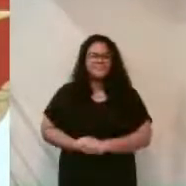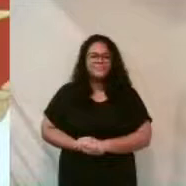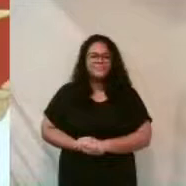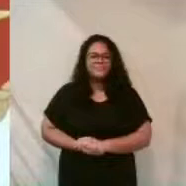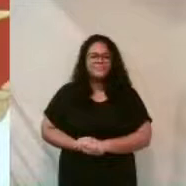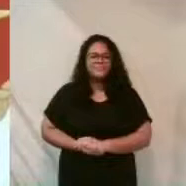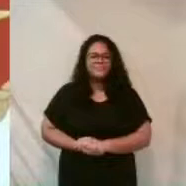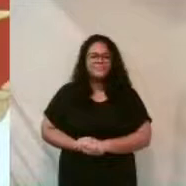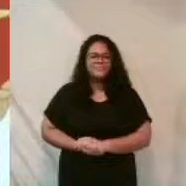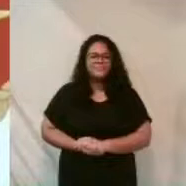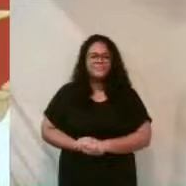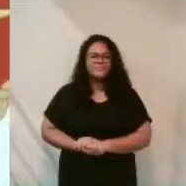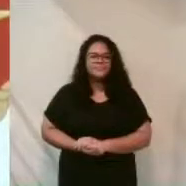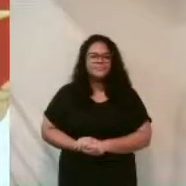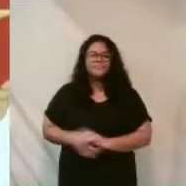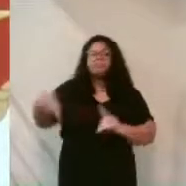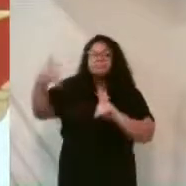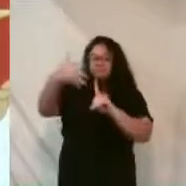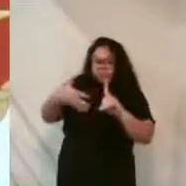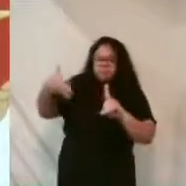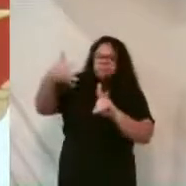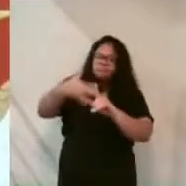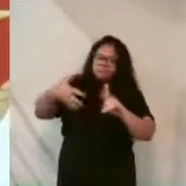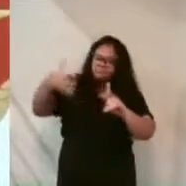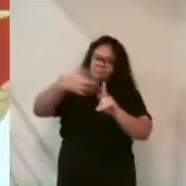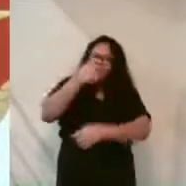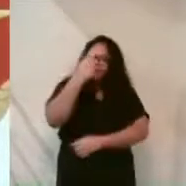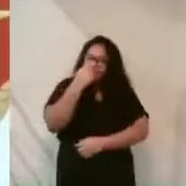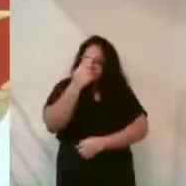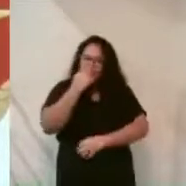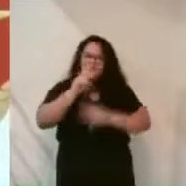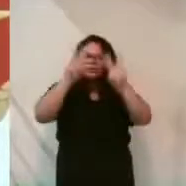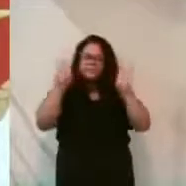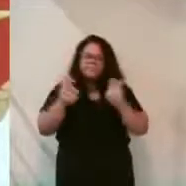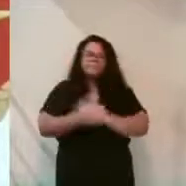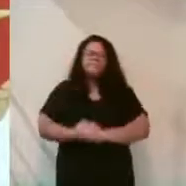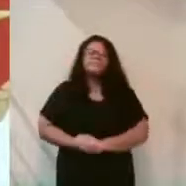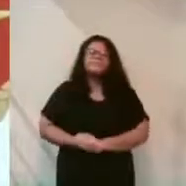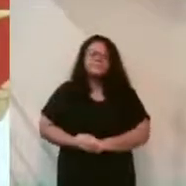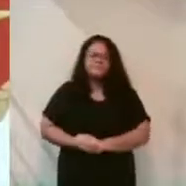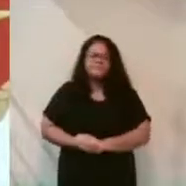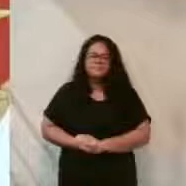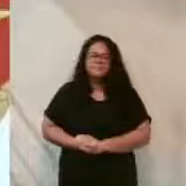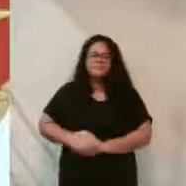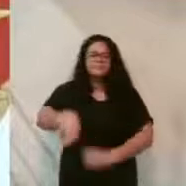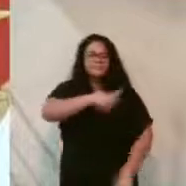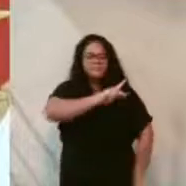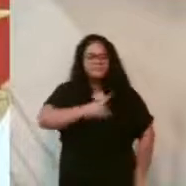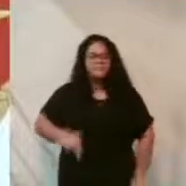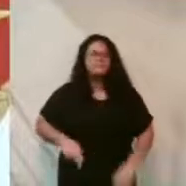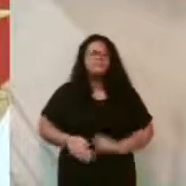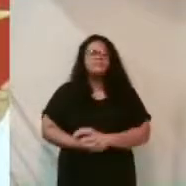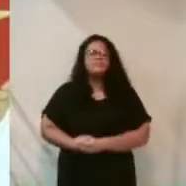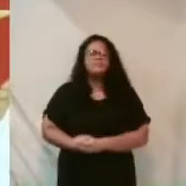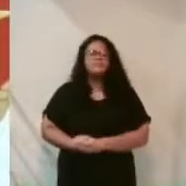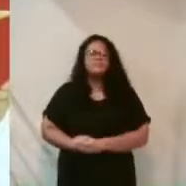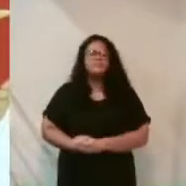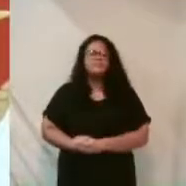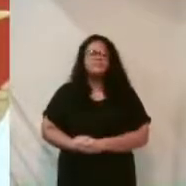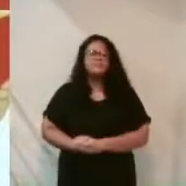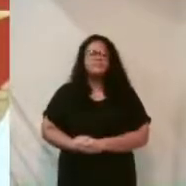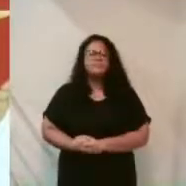Para discorrer sobre o mesmo tema, o excelentíssimo senhor presidente da Associação dos Catadores de